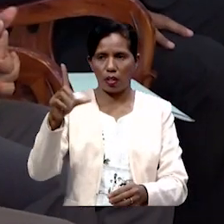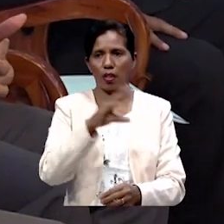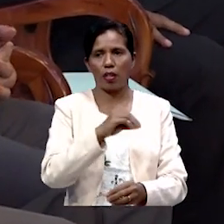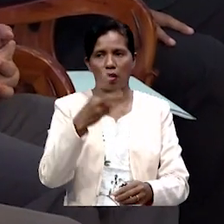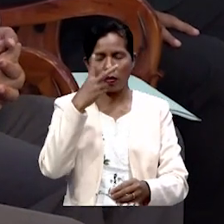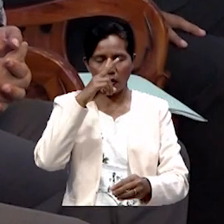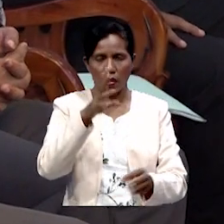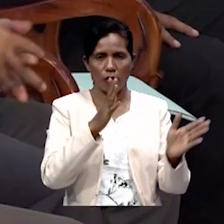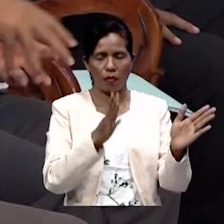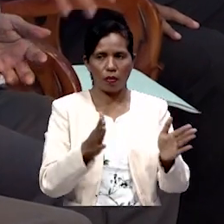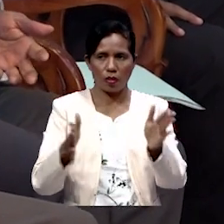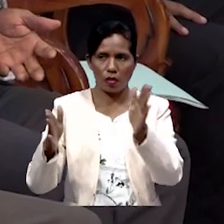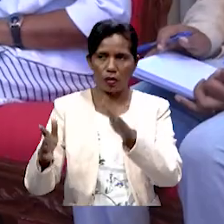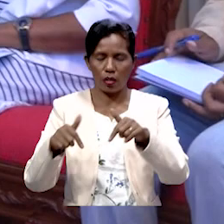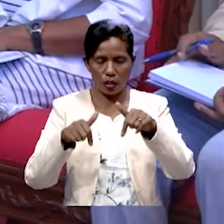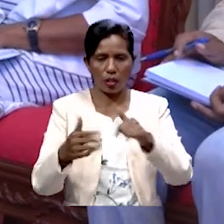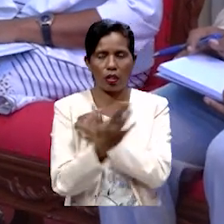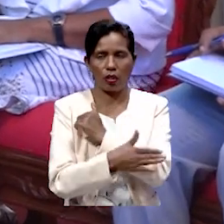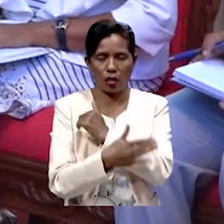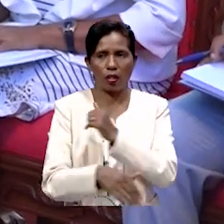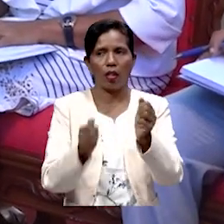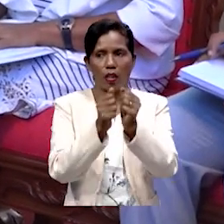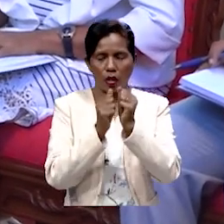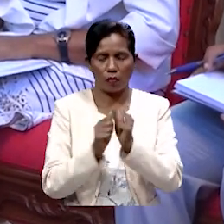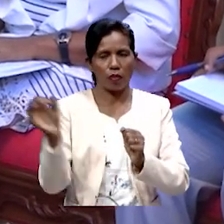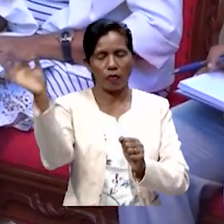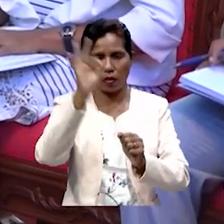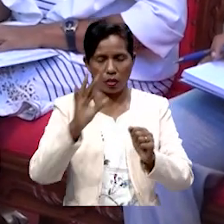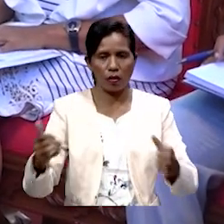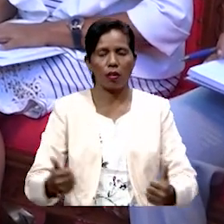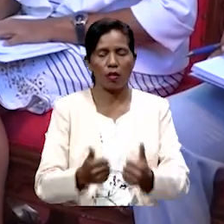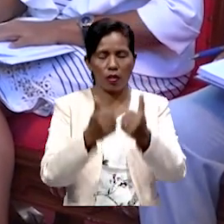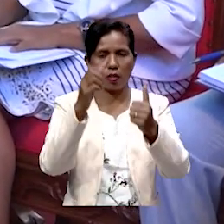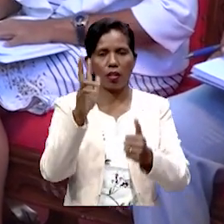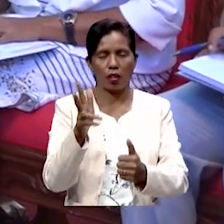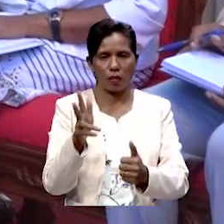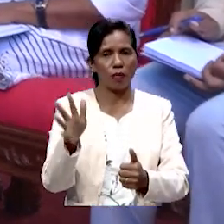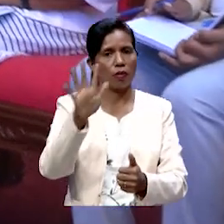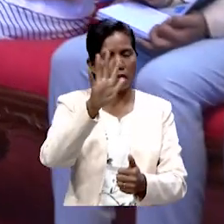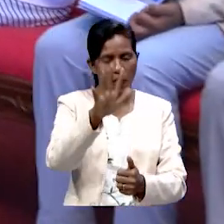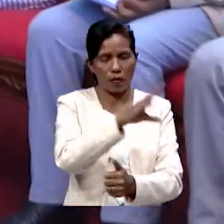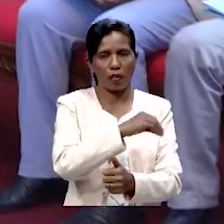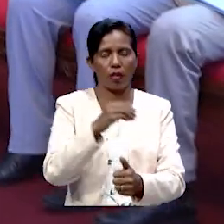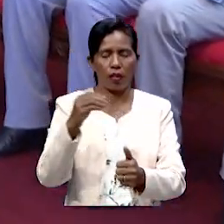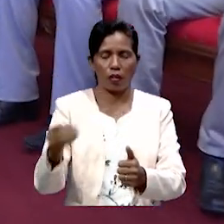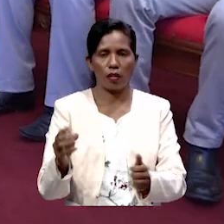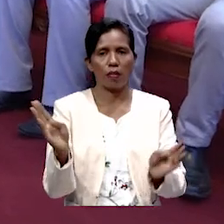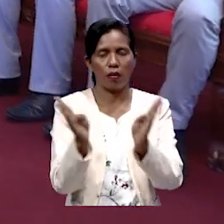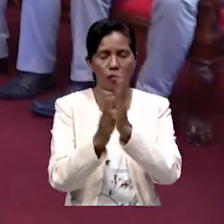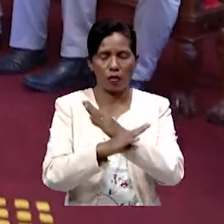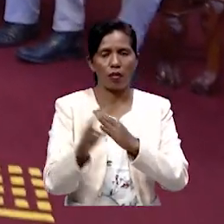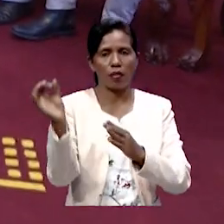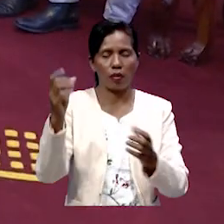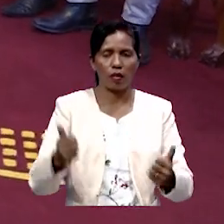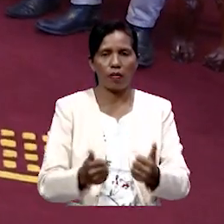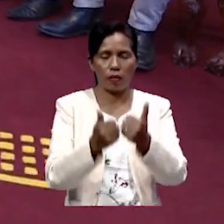acompanha processo Nebelau e Railaran, Ramuto com a Federação Desportiva Tolunulures em Lima, Nebe afiria ba Confederação